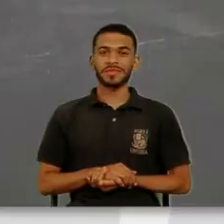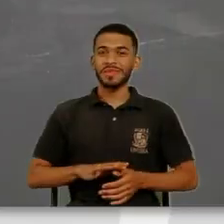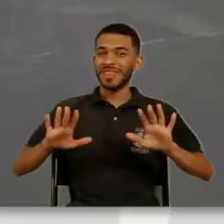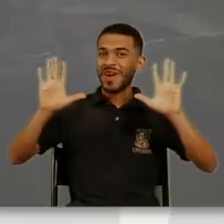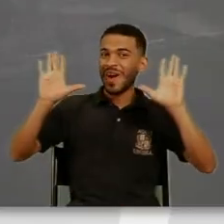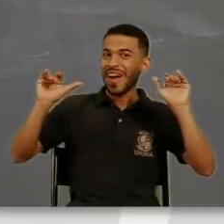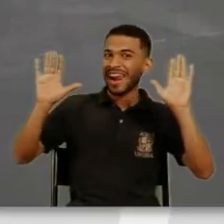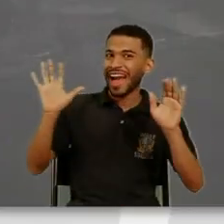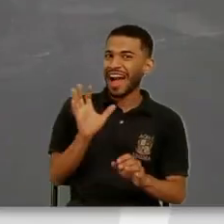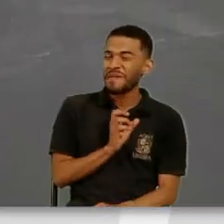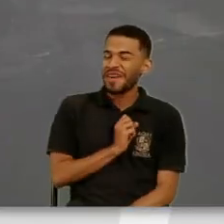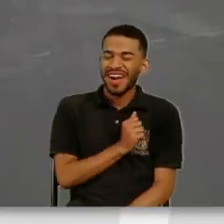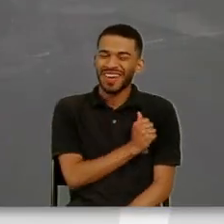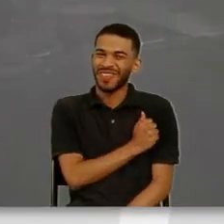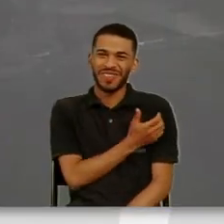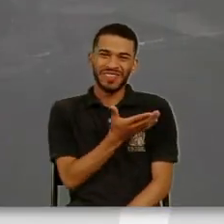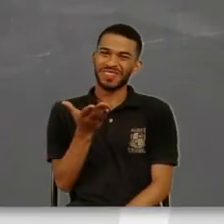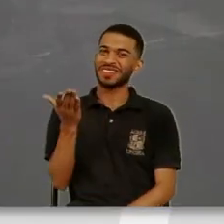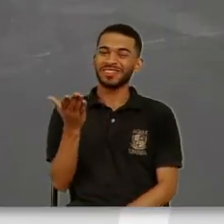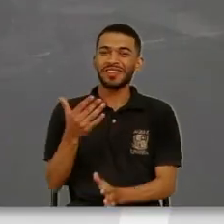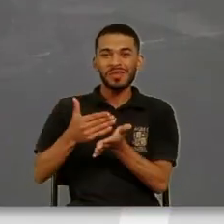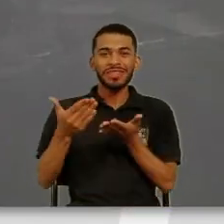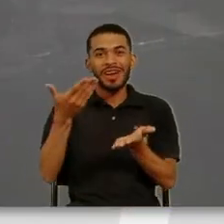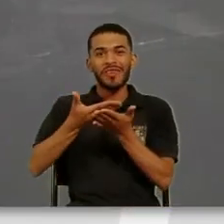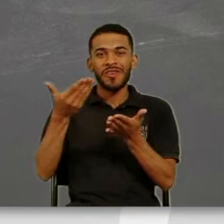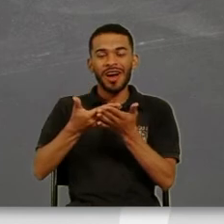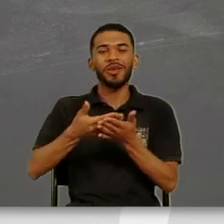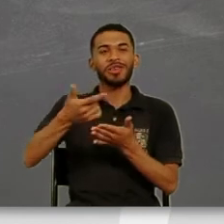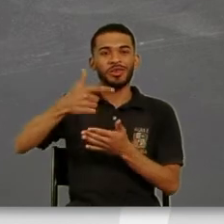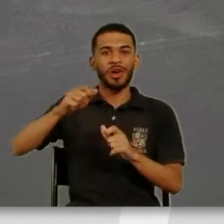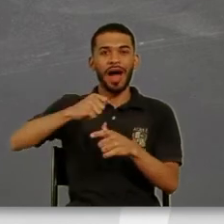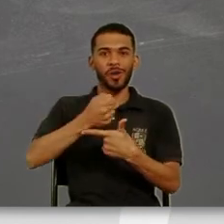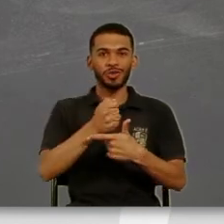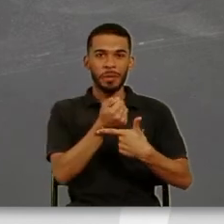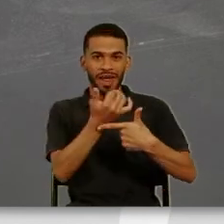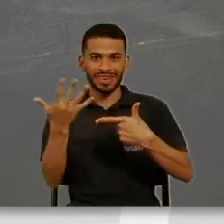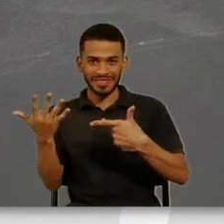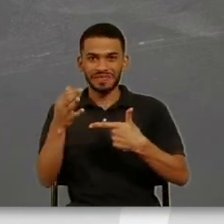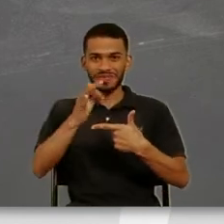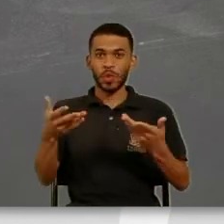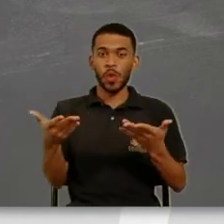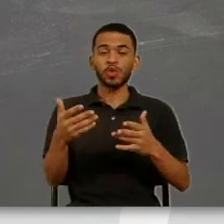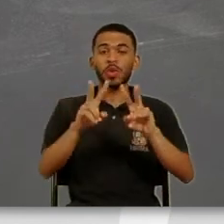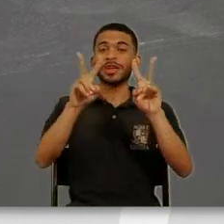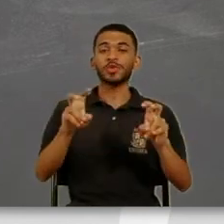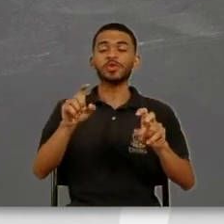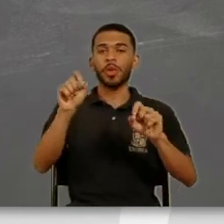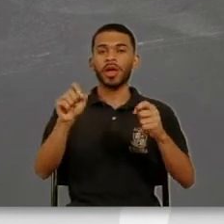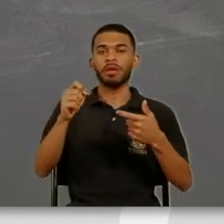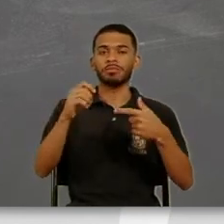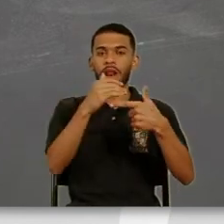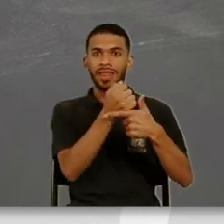Olá, meus amados alunos! Vamos começar mais uma aula de álgebra linear e hoje o assunto vai ser transformação linear